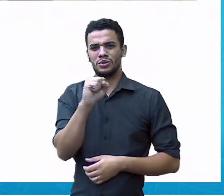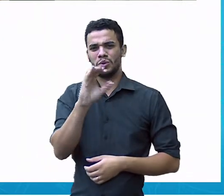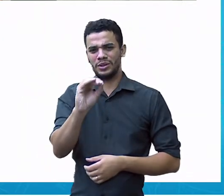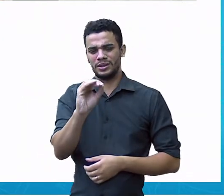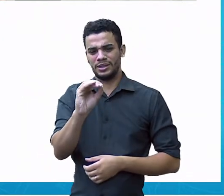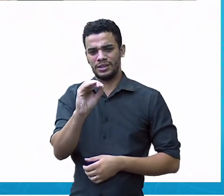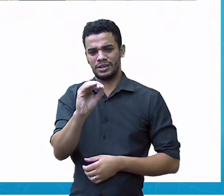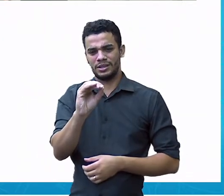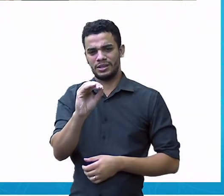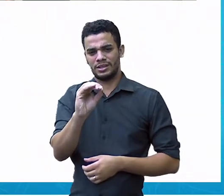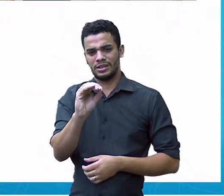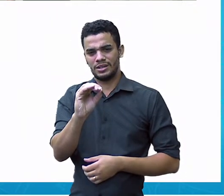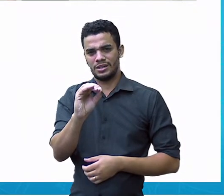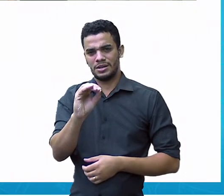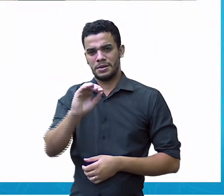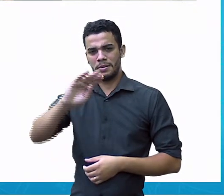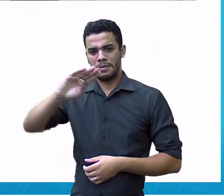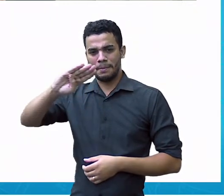É muito rápido.